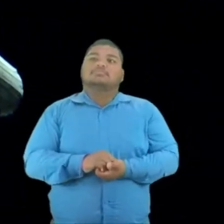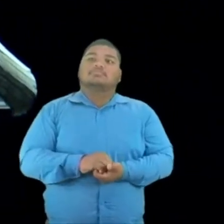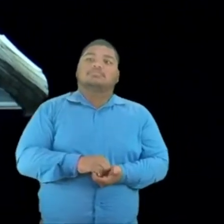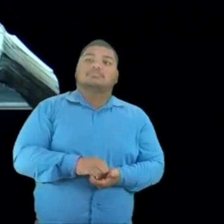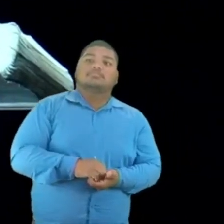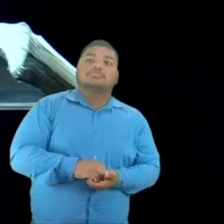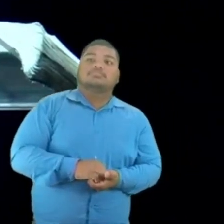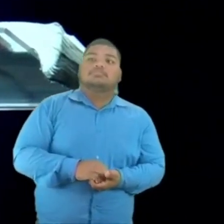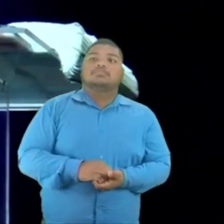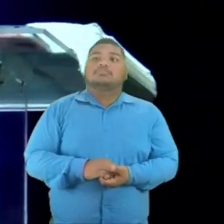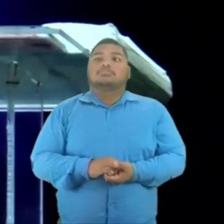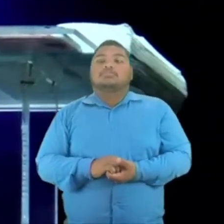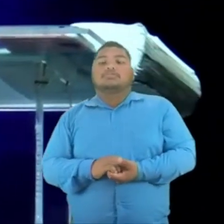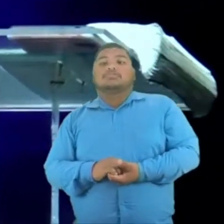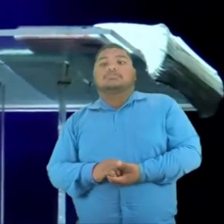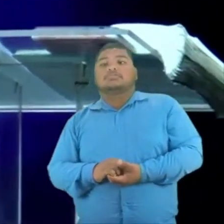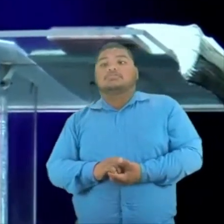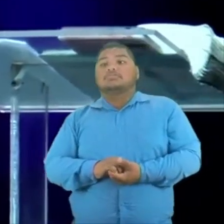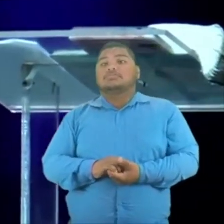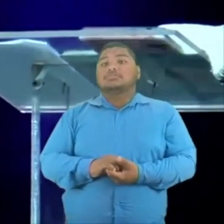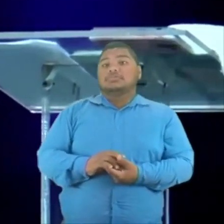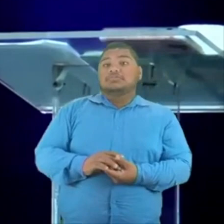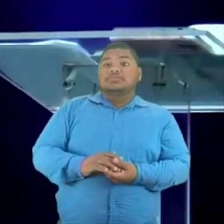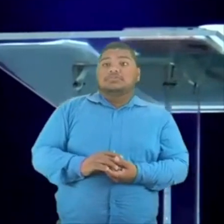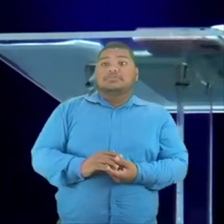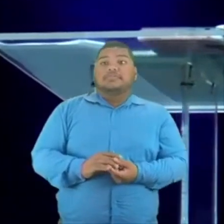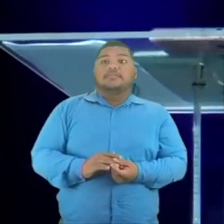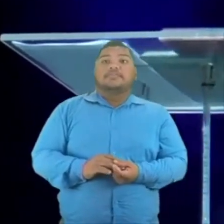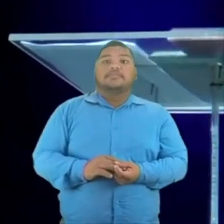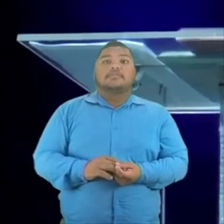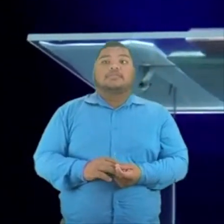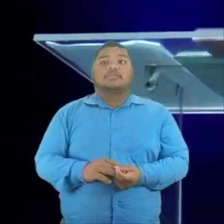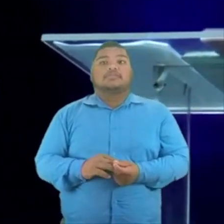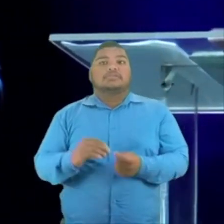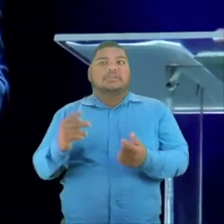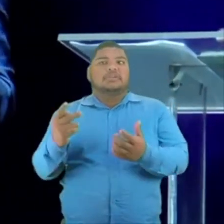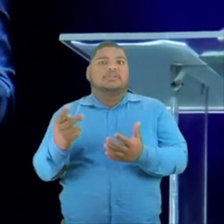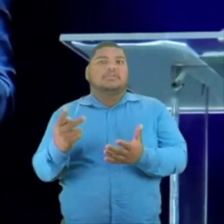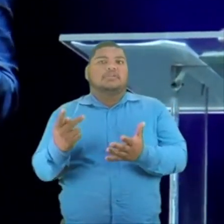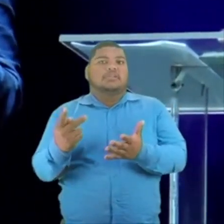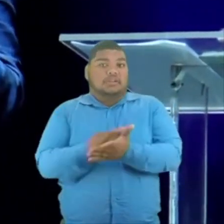que ficou imperfeita por causa de Adão e Eva.